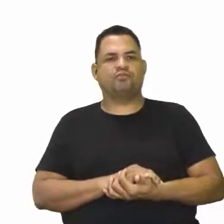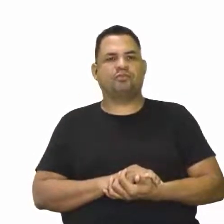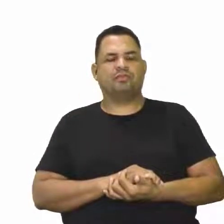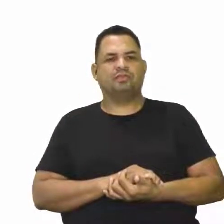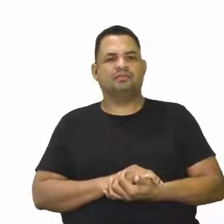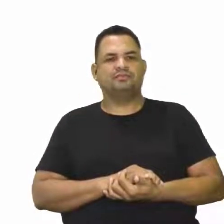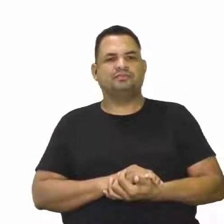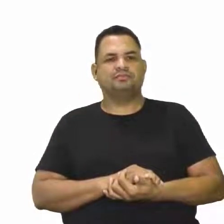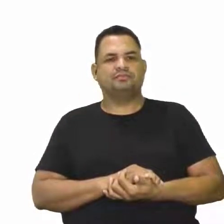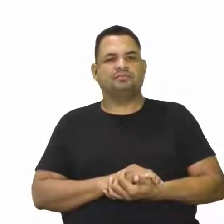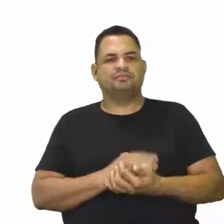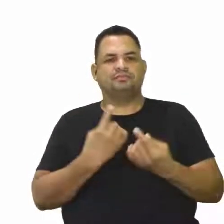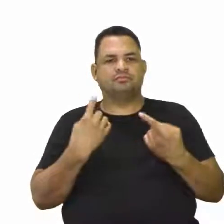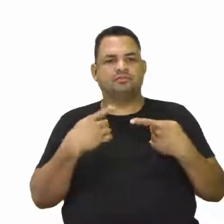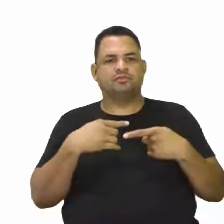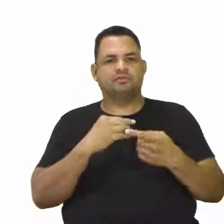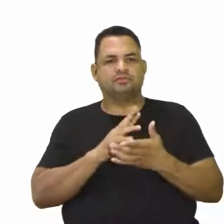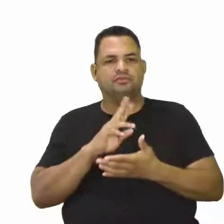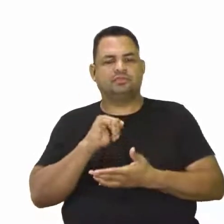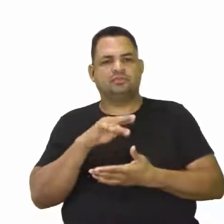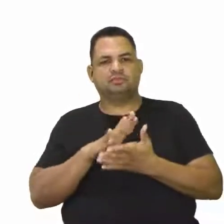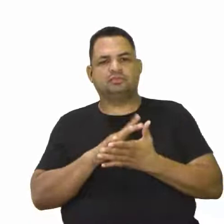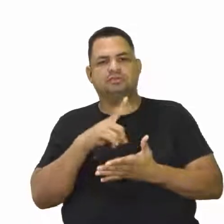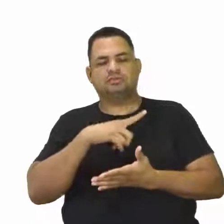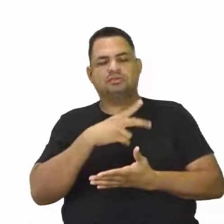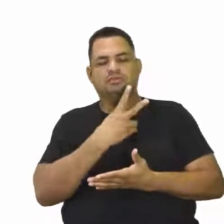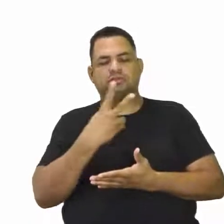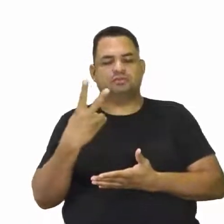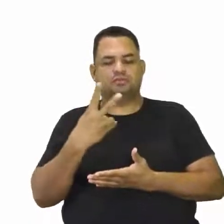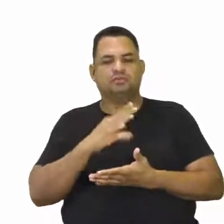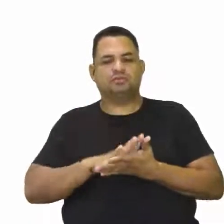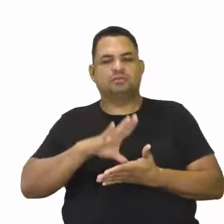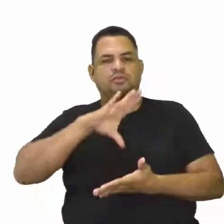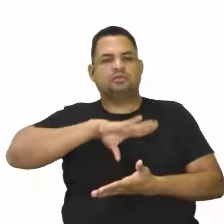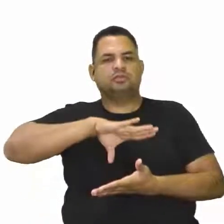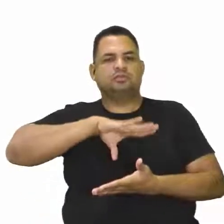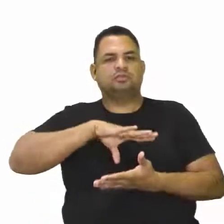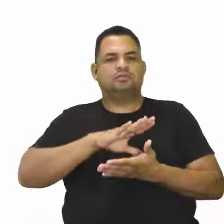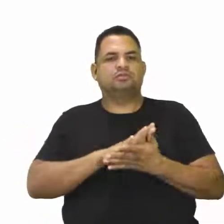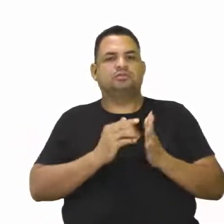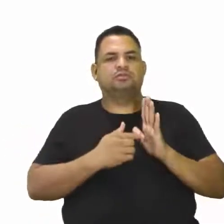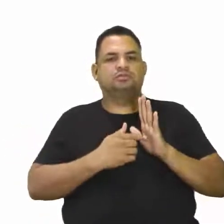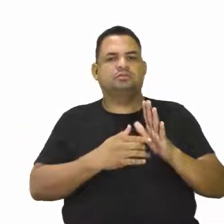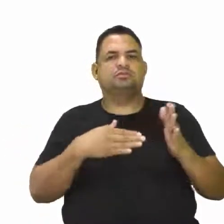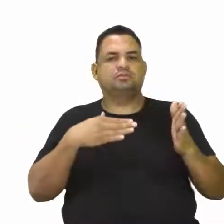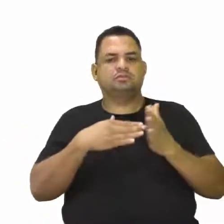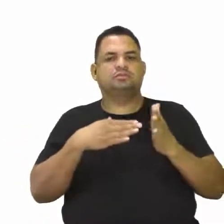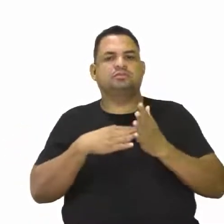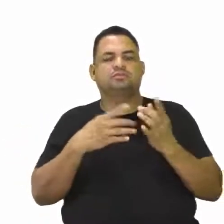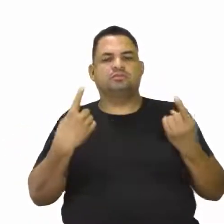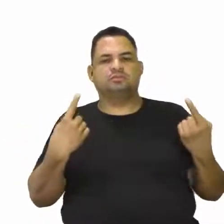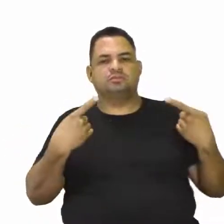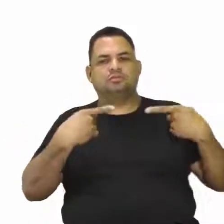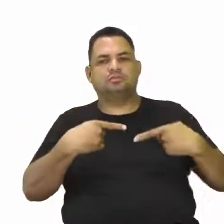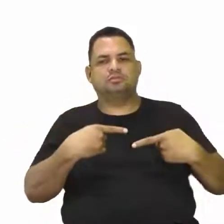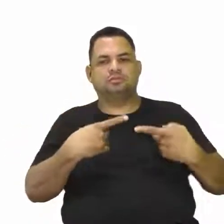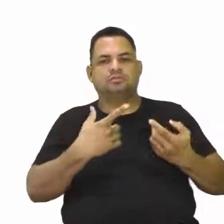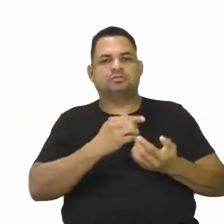Contra ou versus, que também temos as duas na língua portuguesa, ela vai denotar limite,